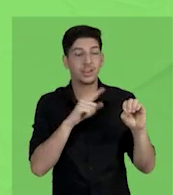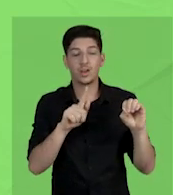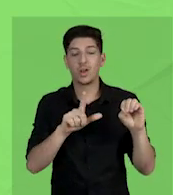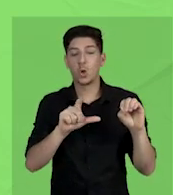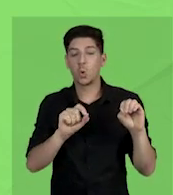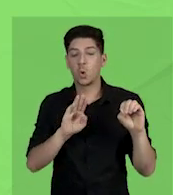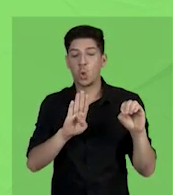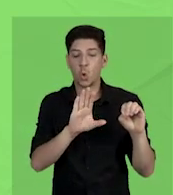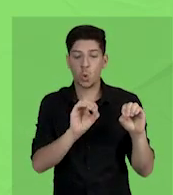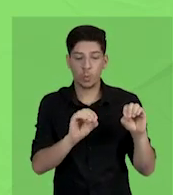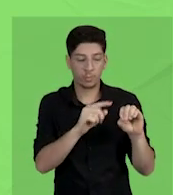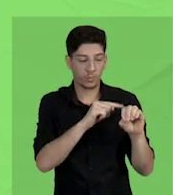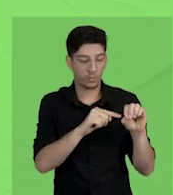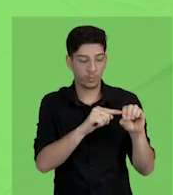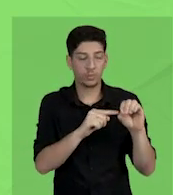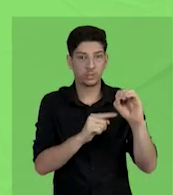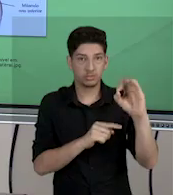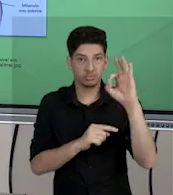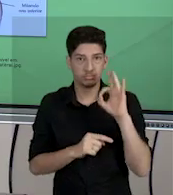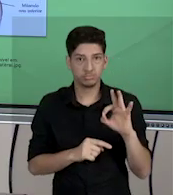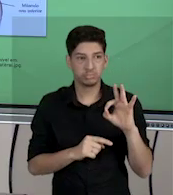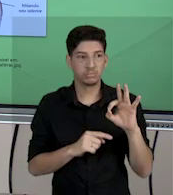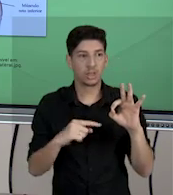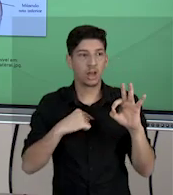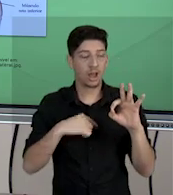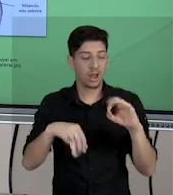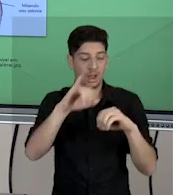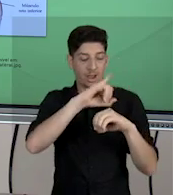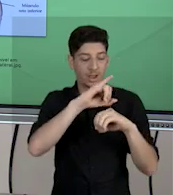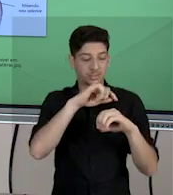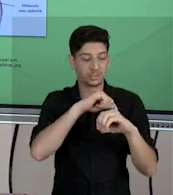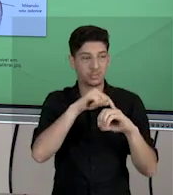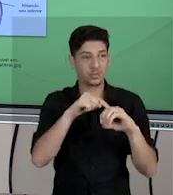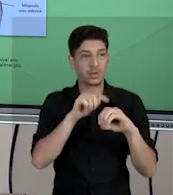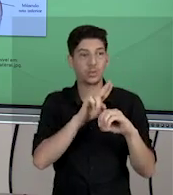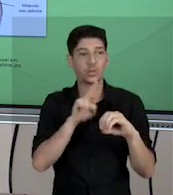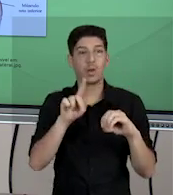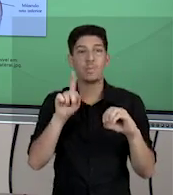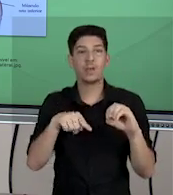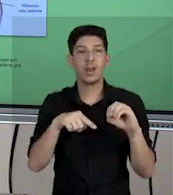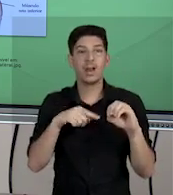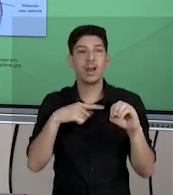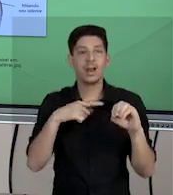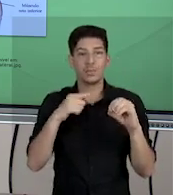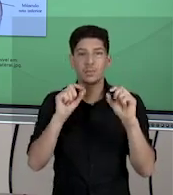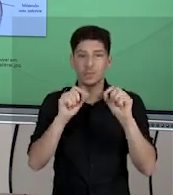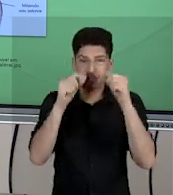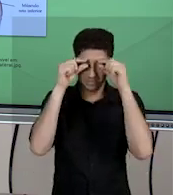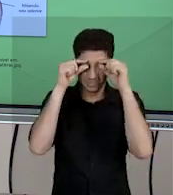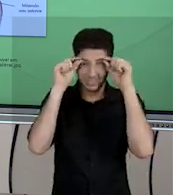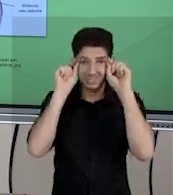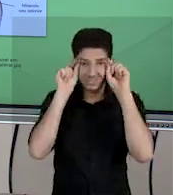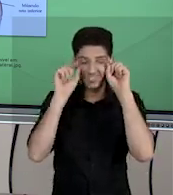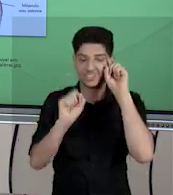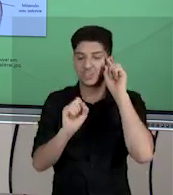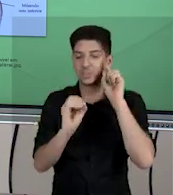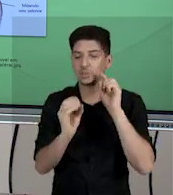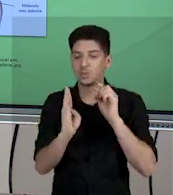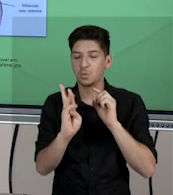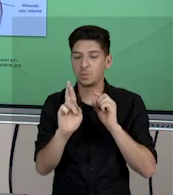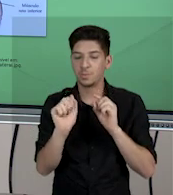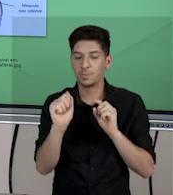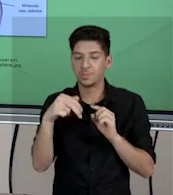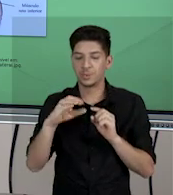do crânio e ele vai ter na parte superior aqui o que a gente chama popularmente de sobrancelha ou supercílios. A gente vai ter